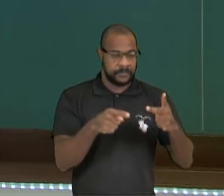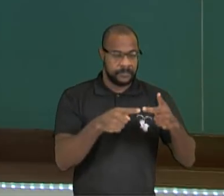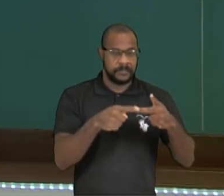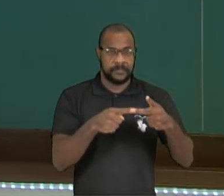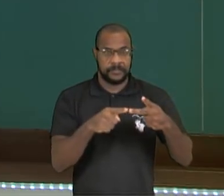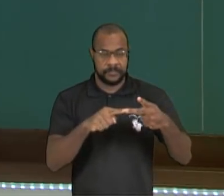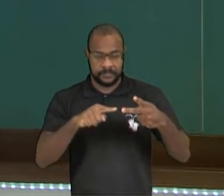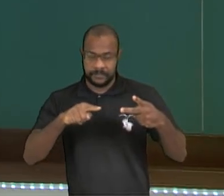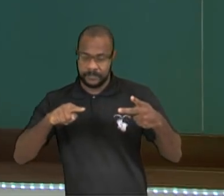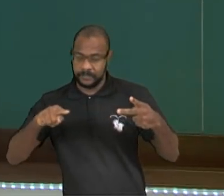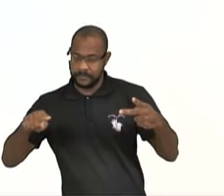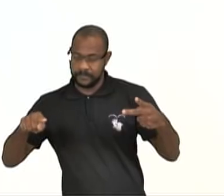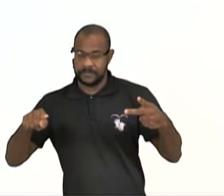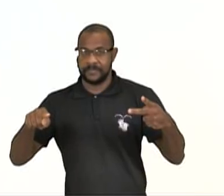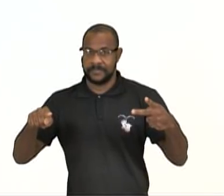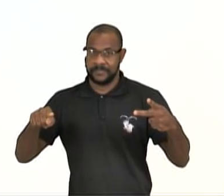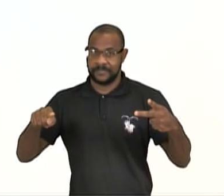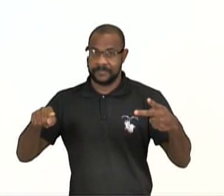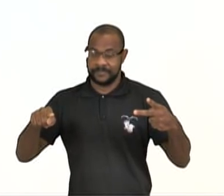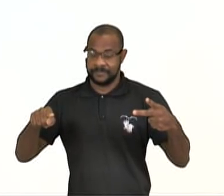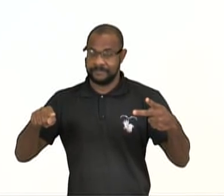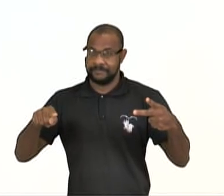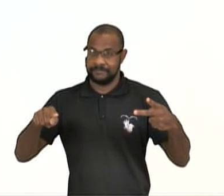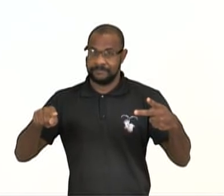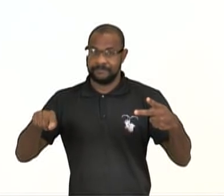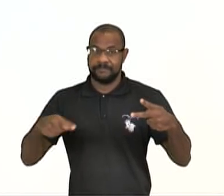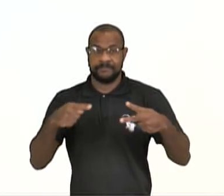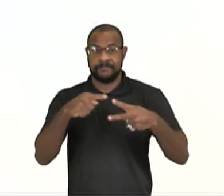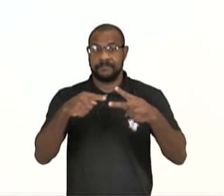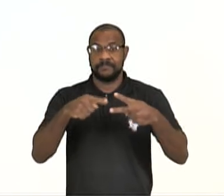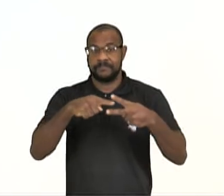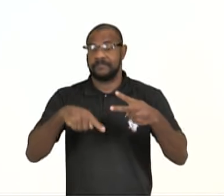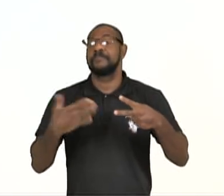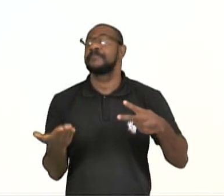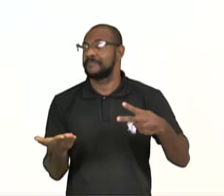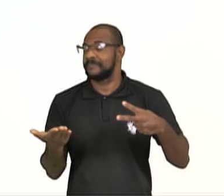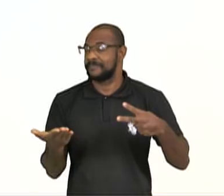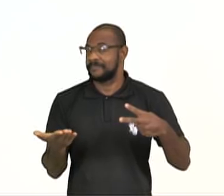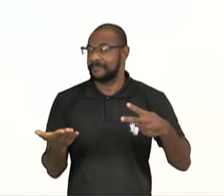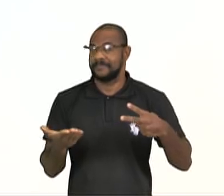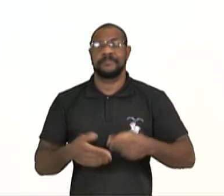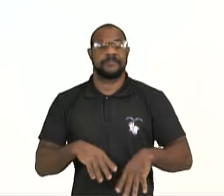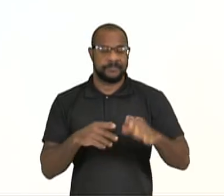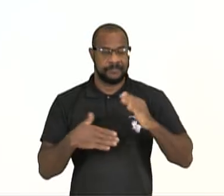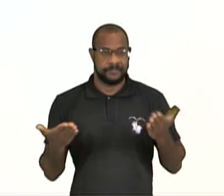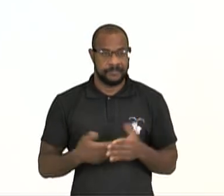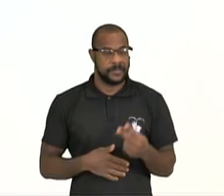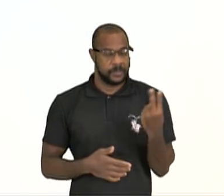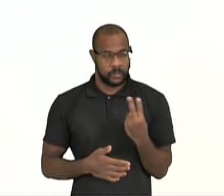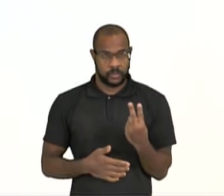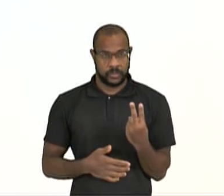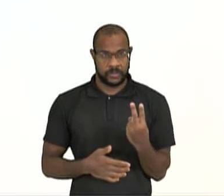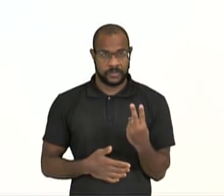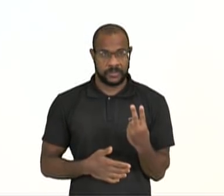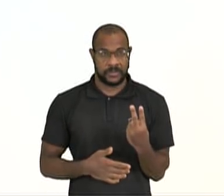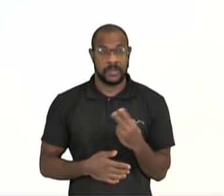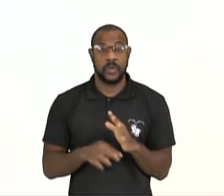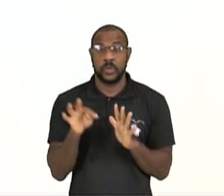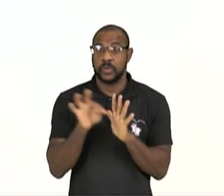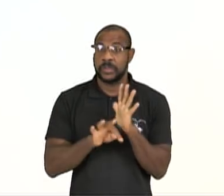é Sunday, Wednesday e Friday? Número 2. Sobre o